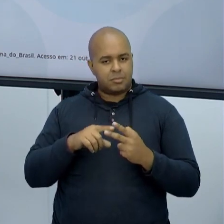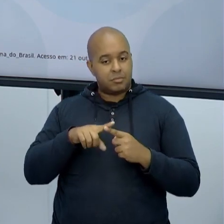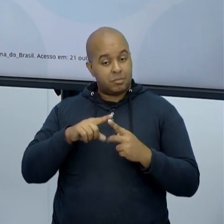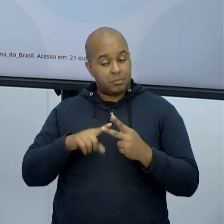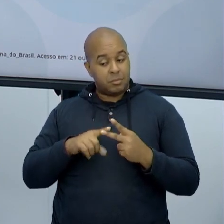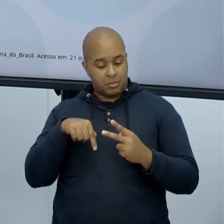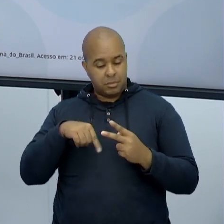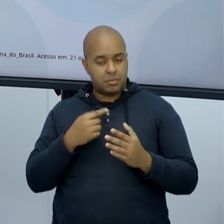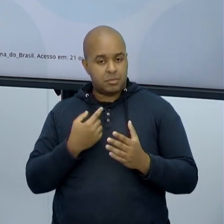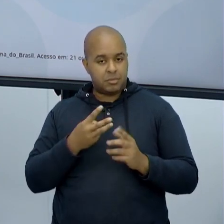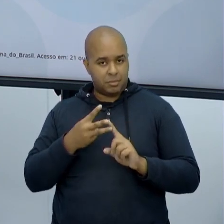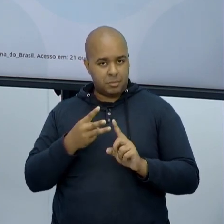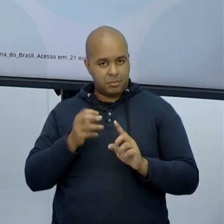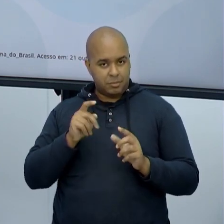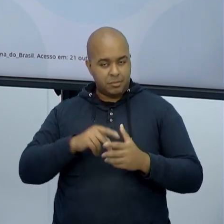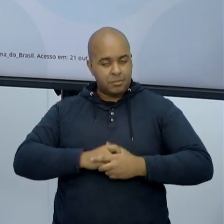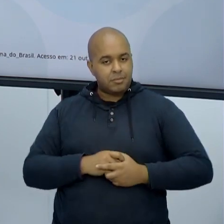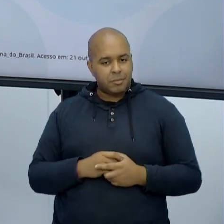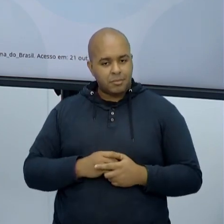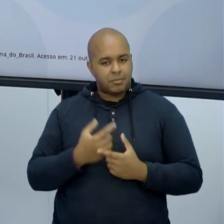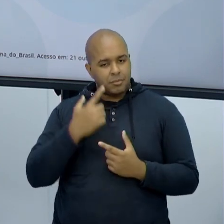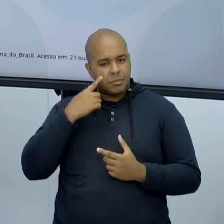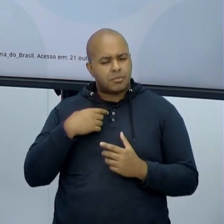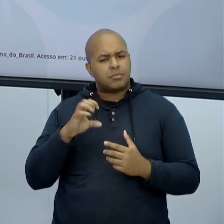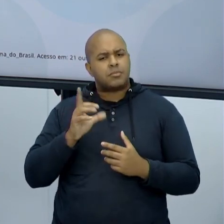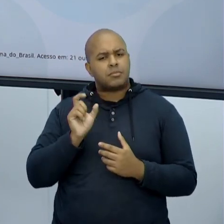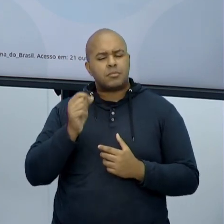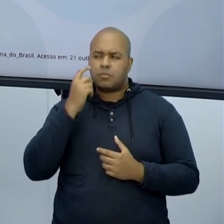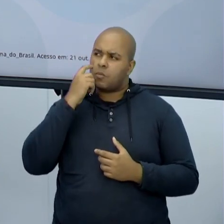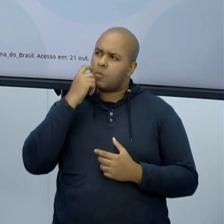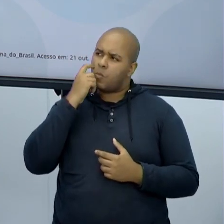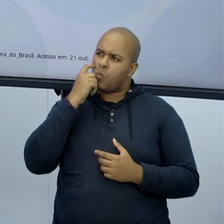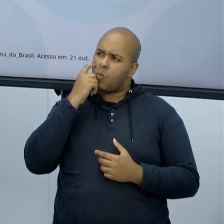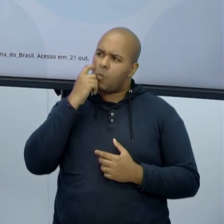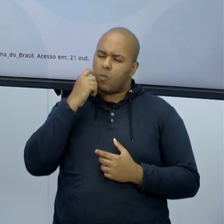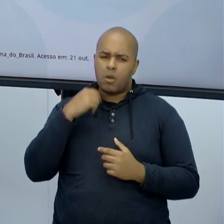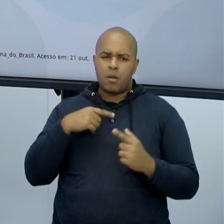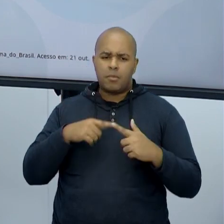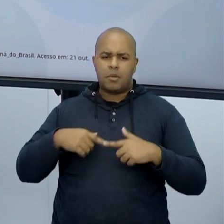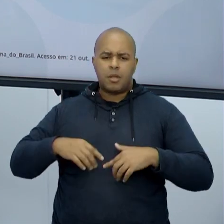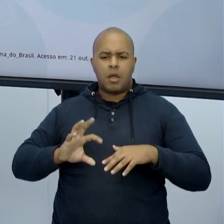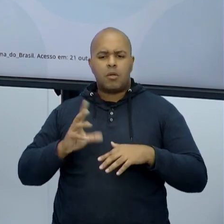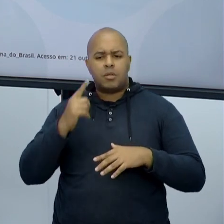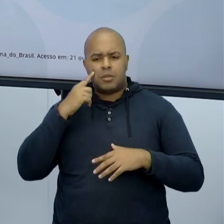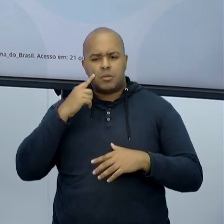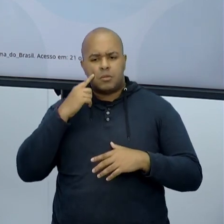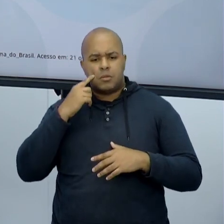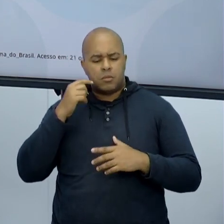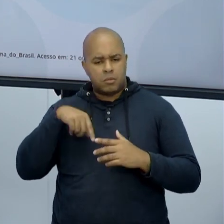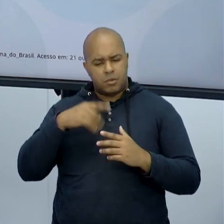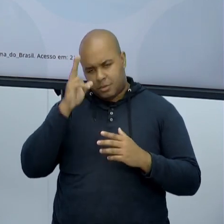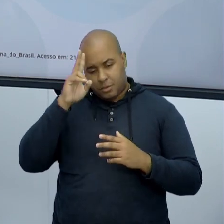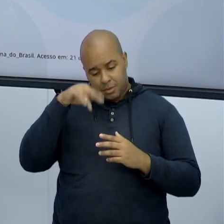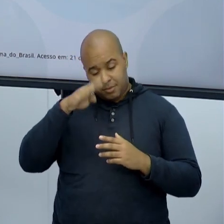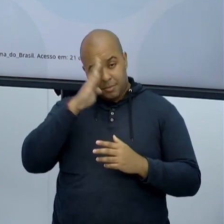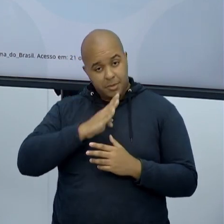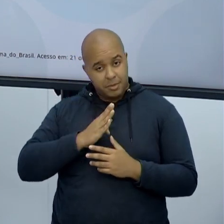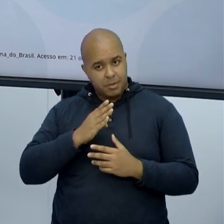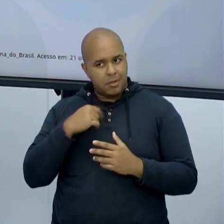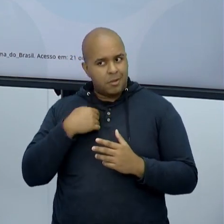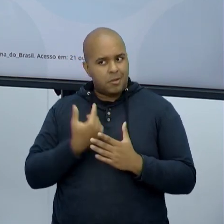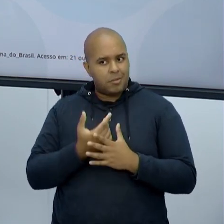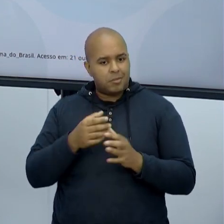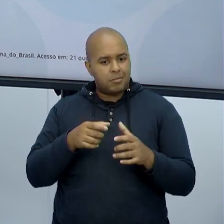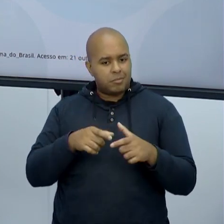Essa é a parte 3. Então, o que acontece? Com o advento na história do Brasil, do